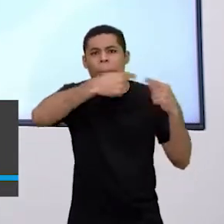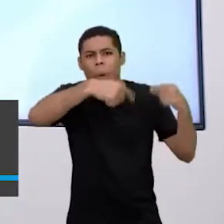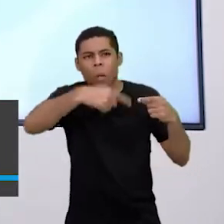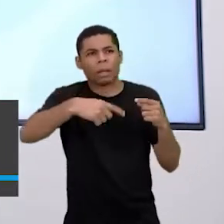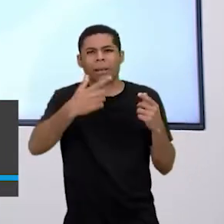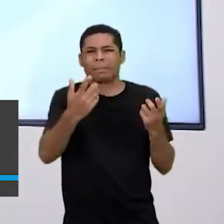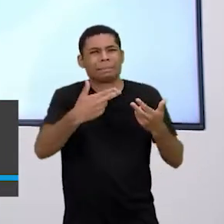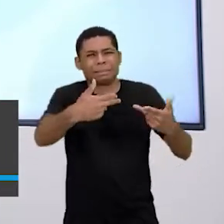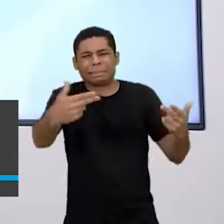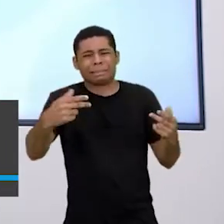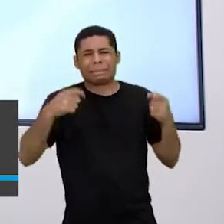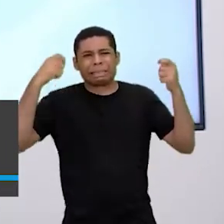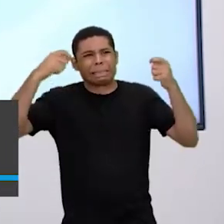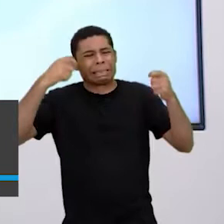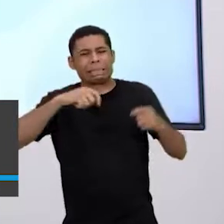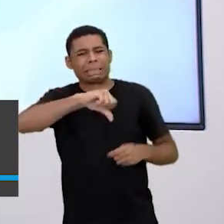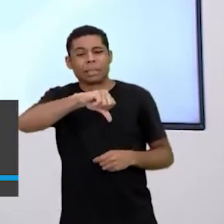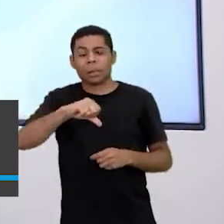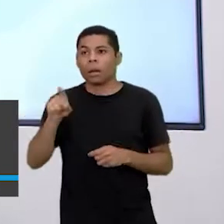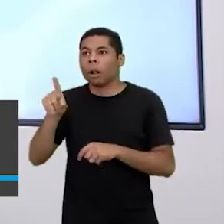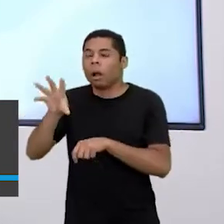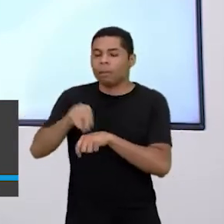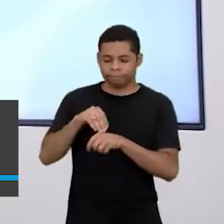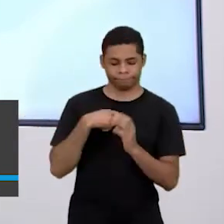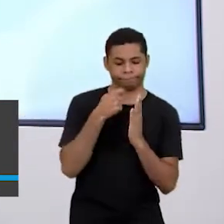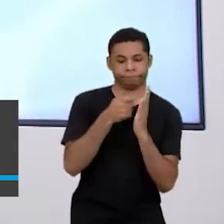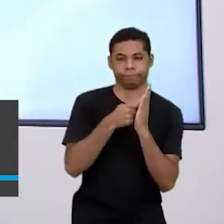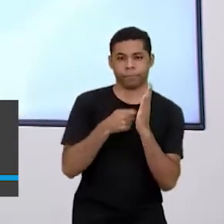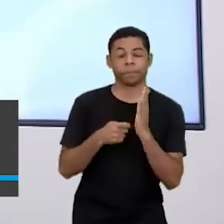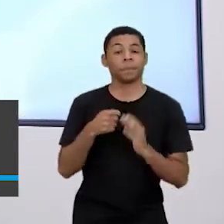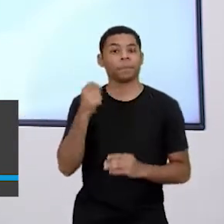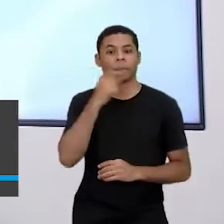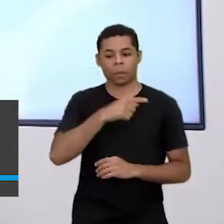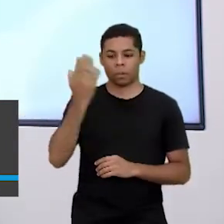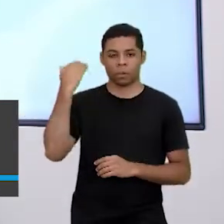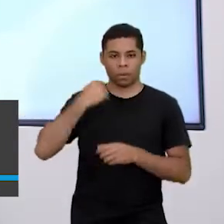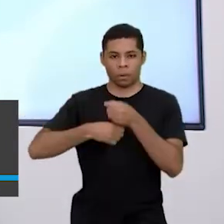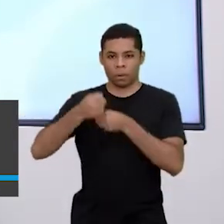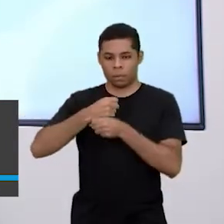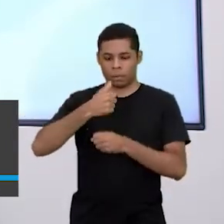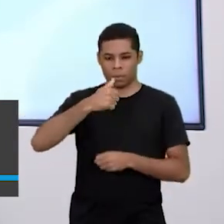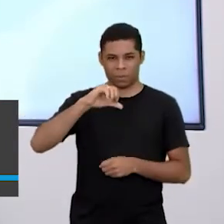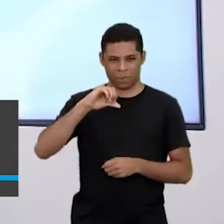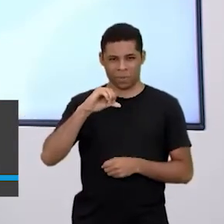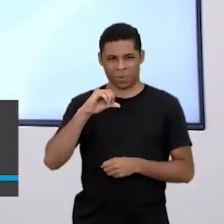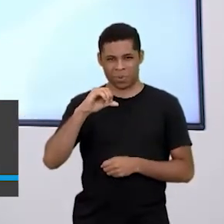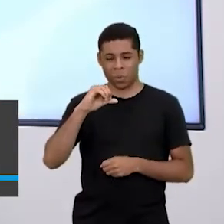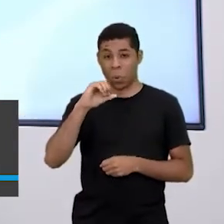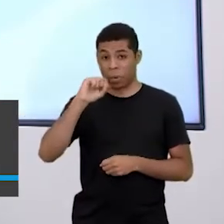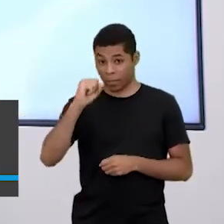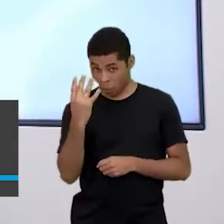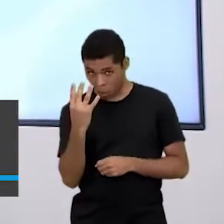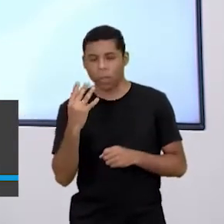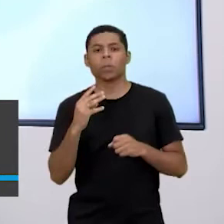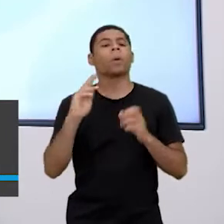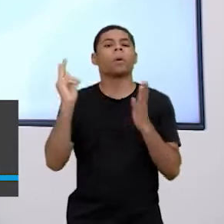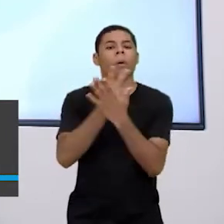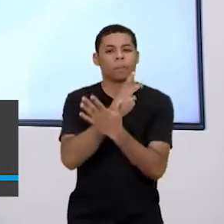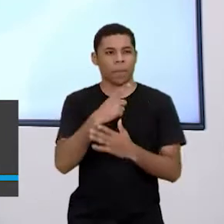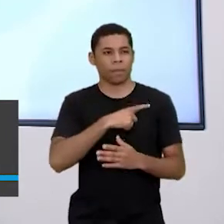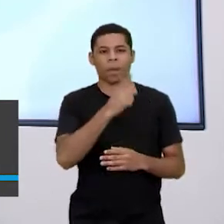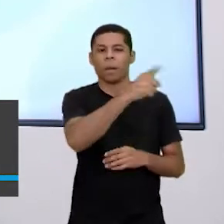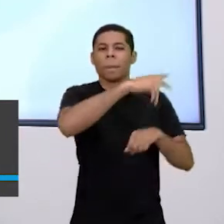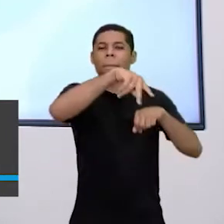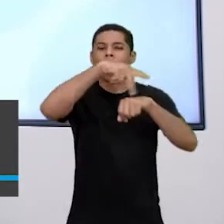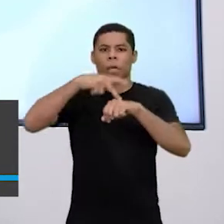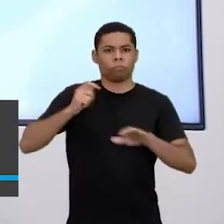é muito interessante em 1984 que ele foi proibido em países comunistas, porque é